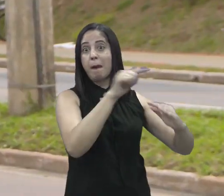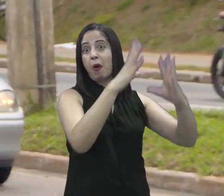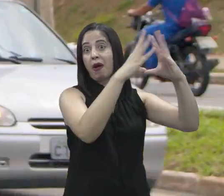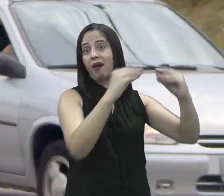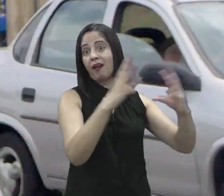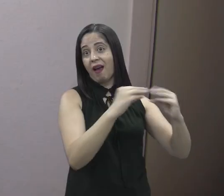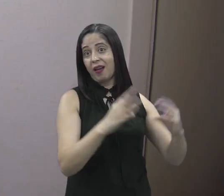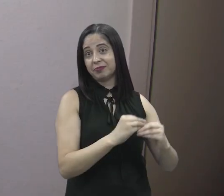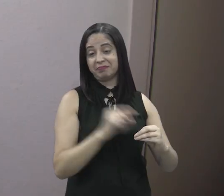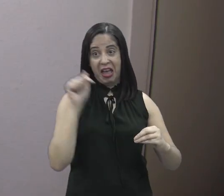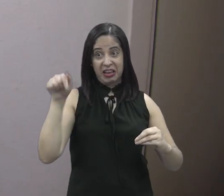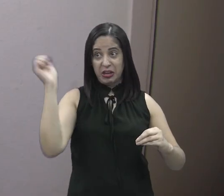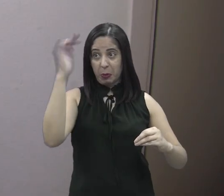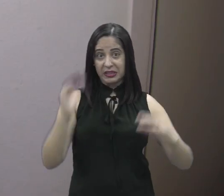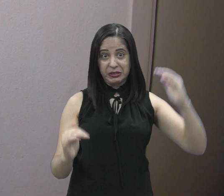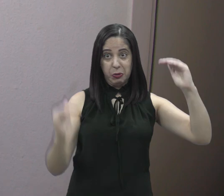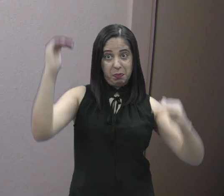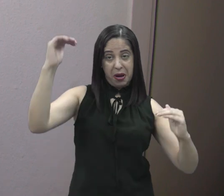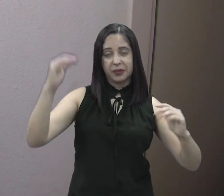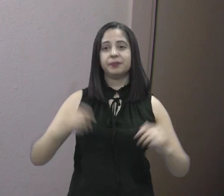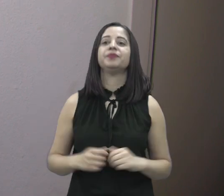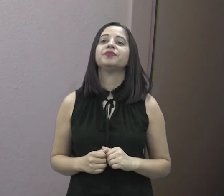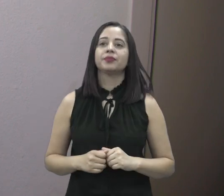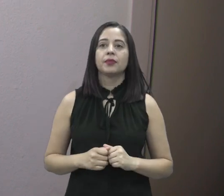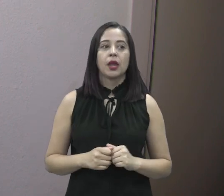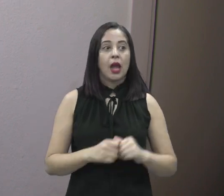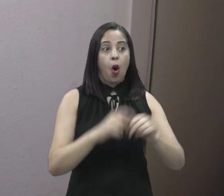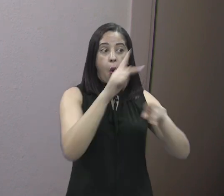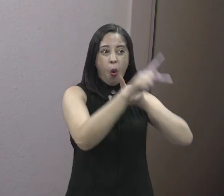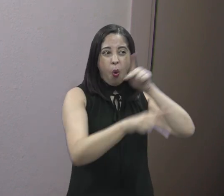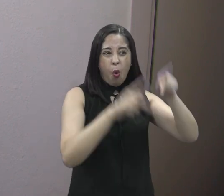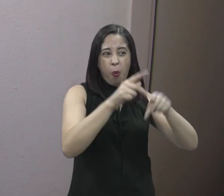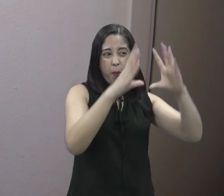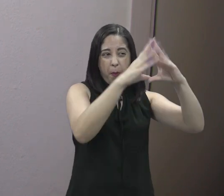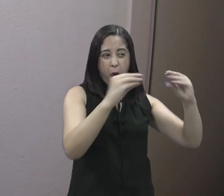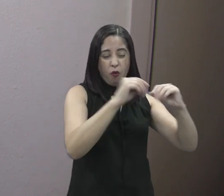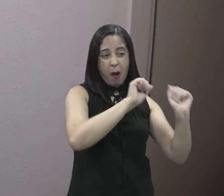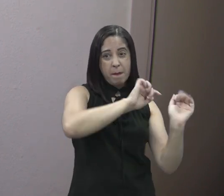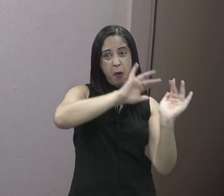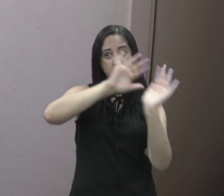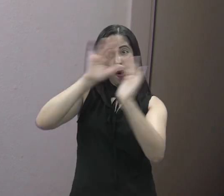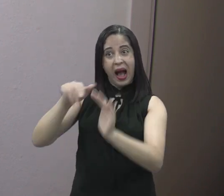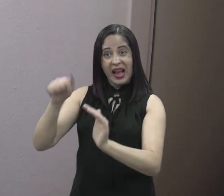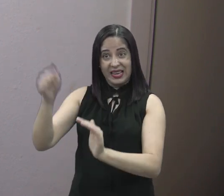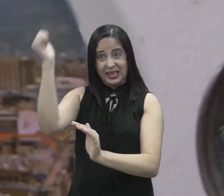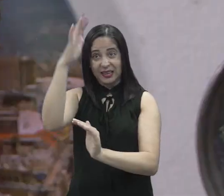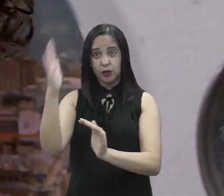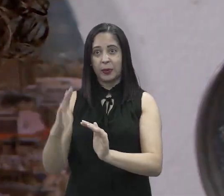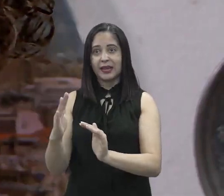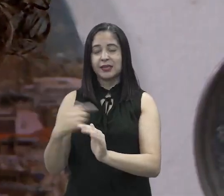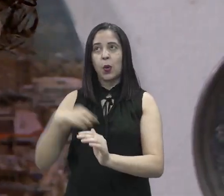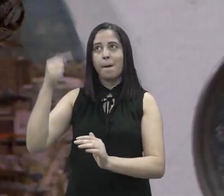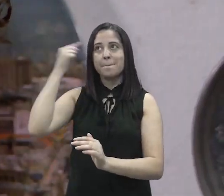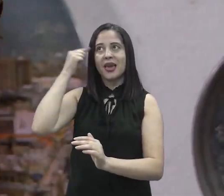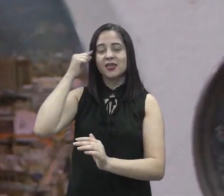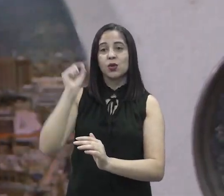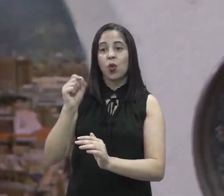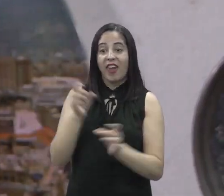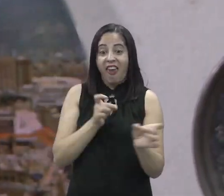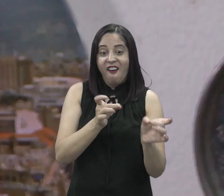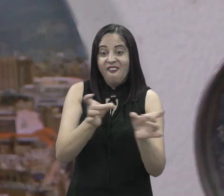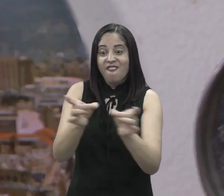de habitantes. Rose conta que quando os libaneses chegaram ao Brasil, apostaram no comércio, área em que